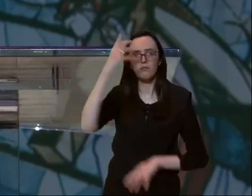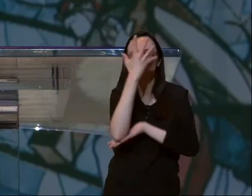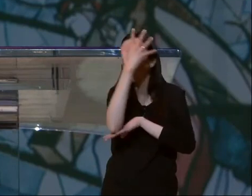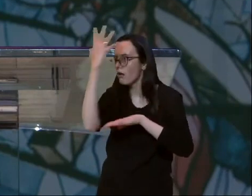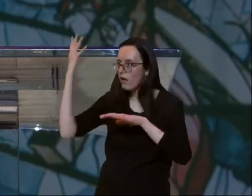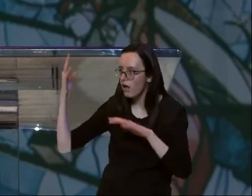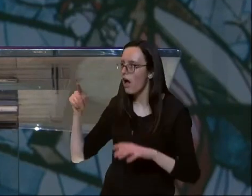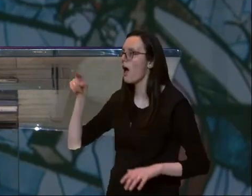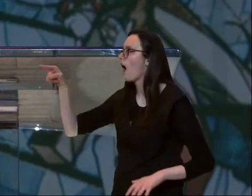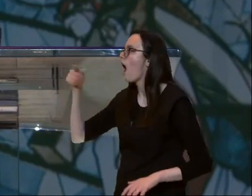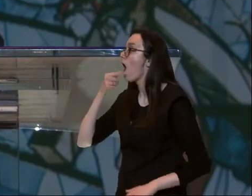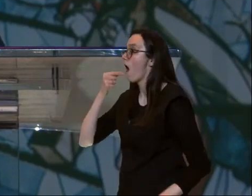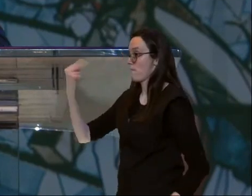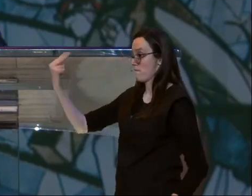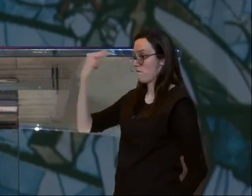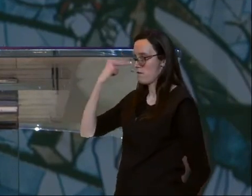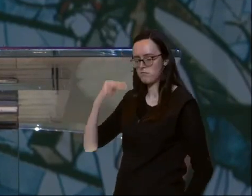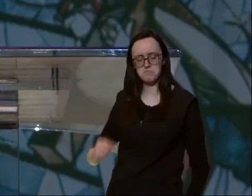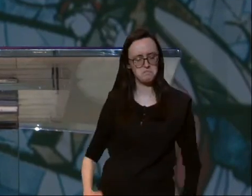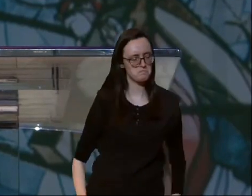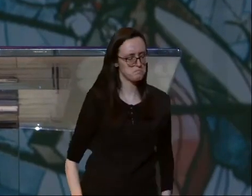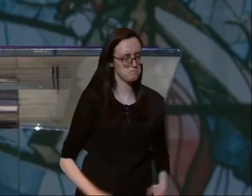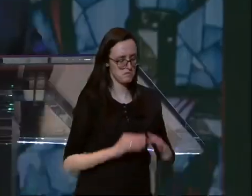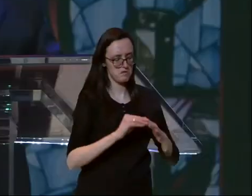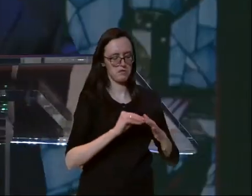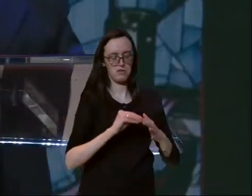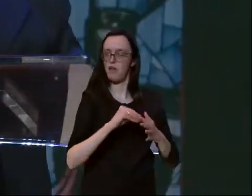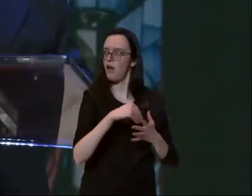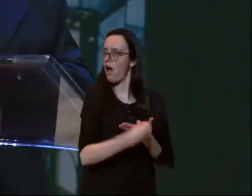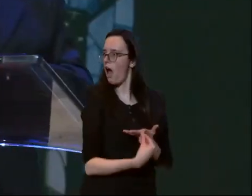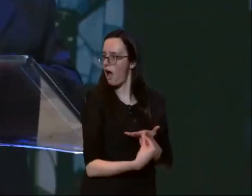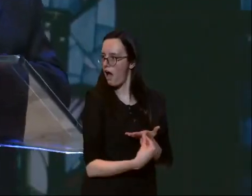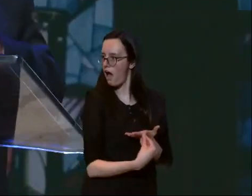preso. Porque se eu fosse, eu ia ser comido também.